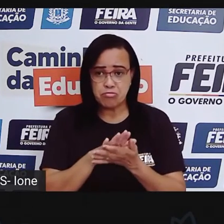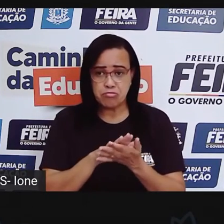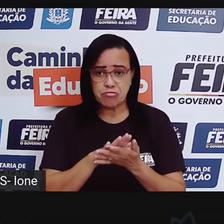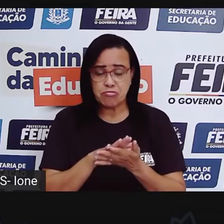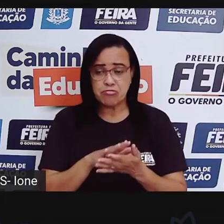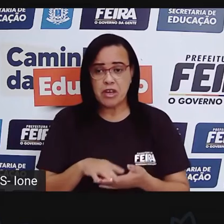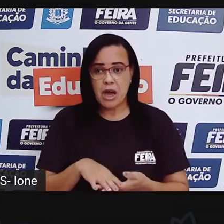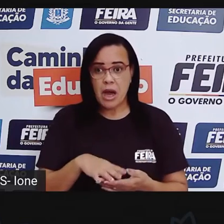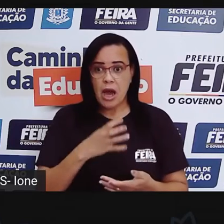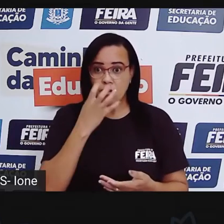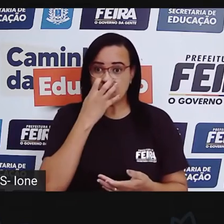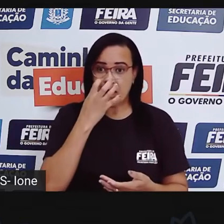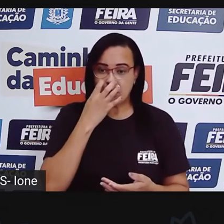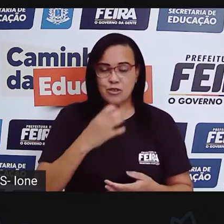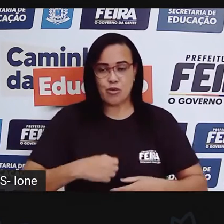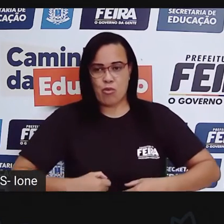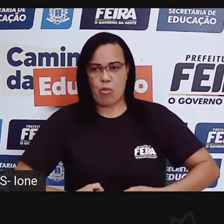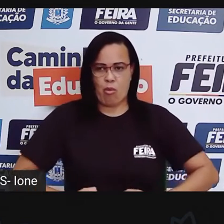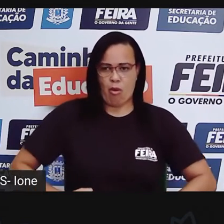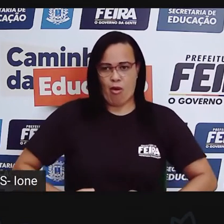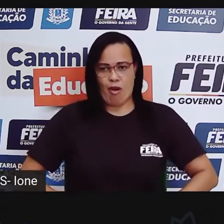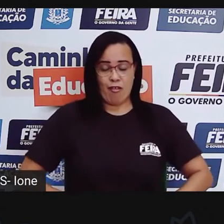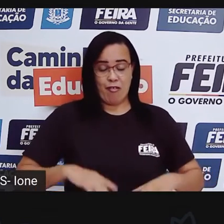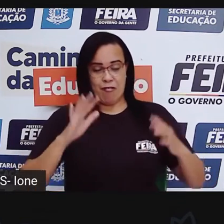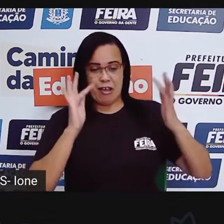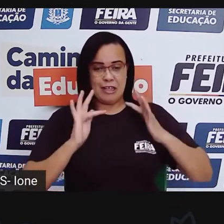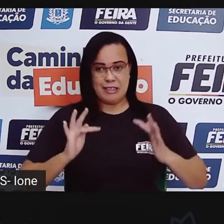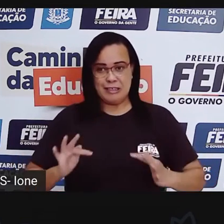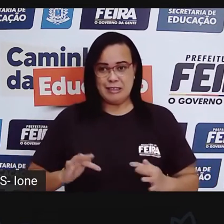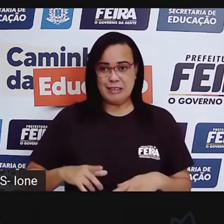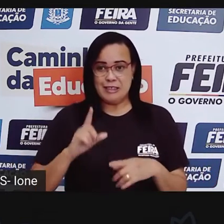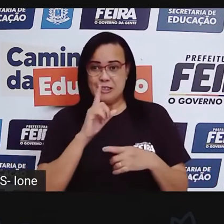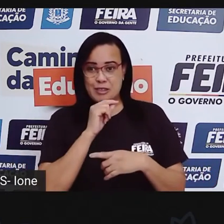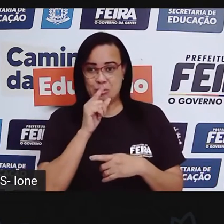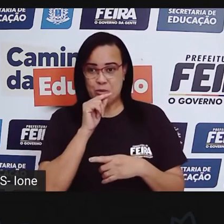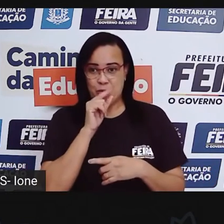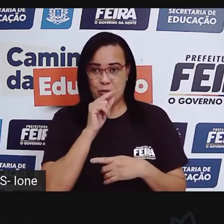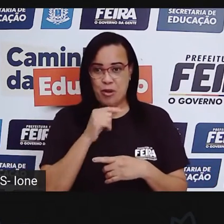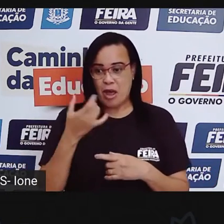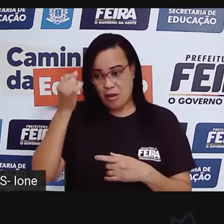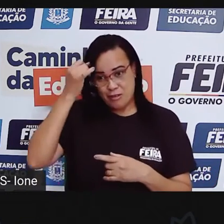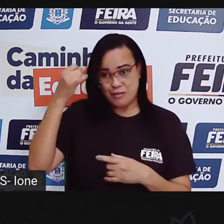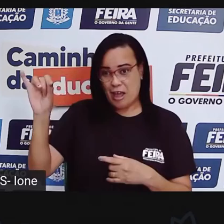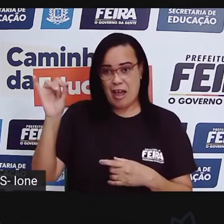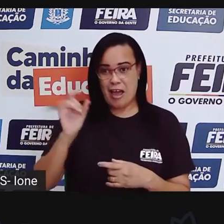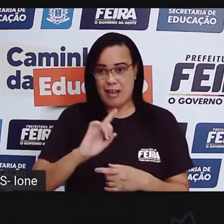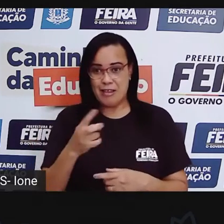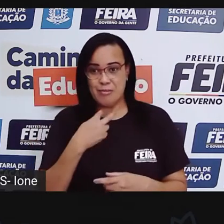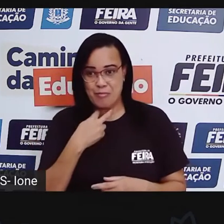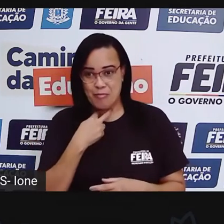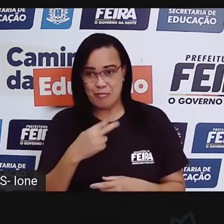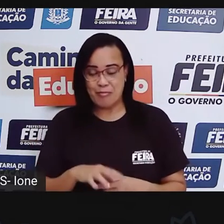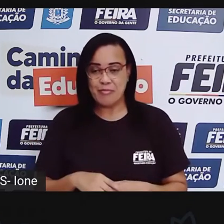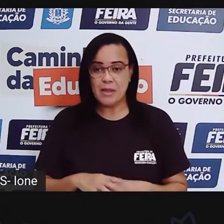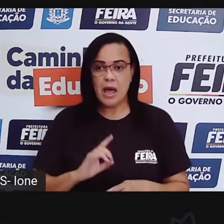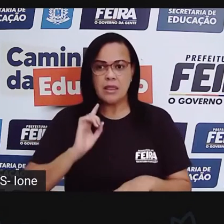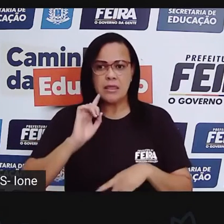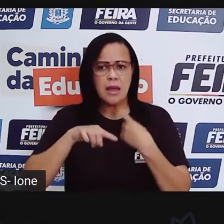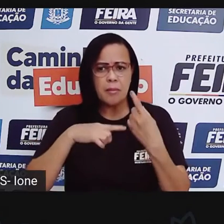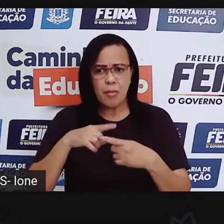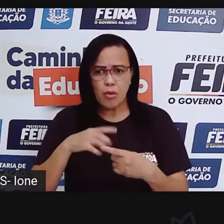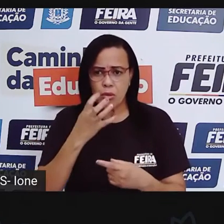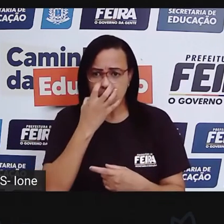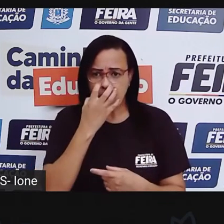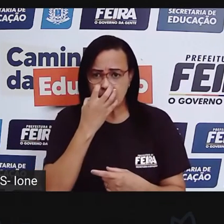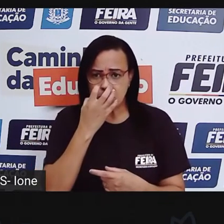boa coisa, né? Estranger a garça para fora. Até que o cachorro consegue ver, né, o